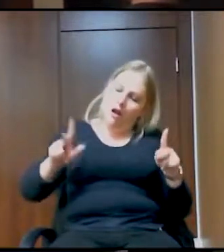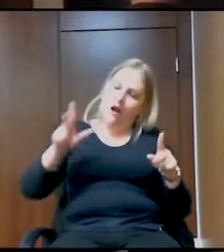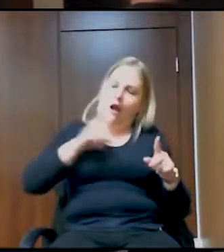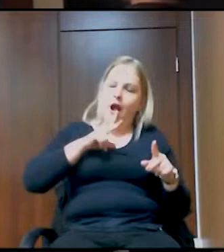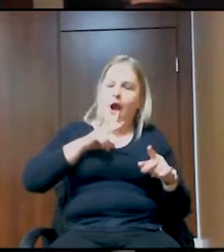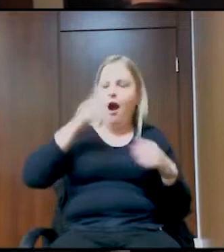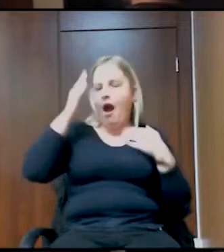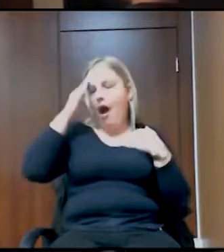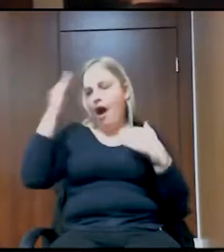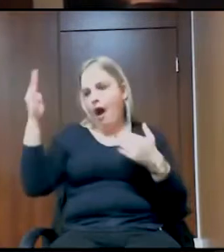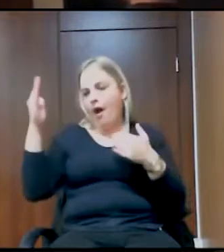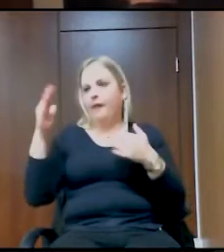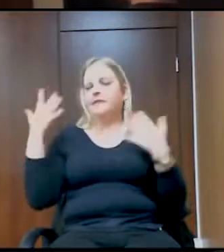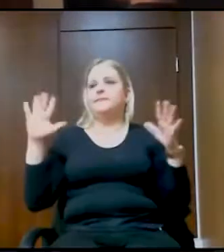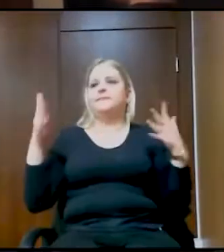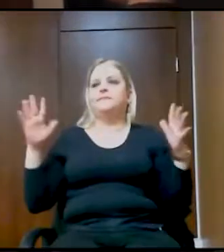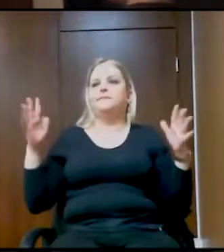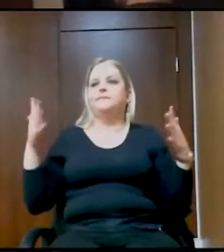muito. Obrigada.